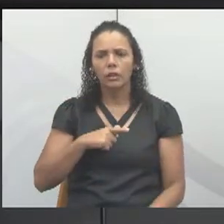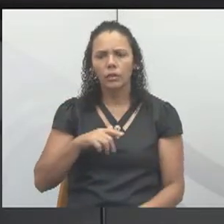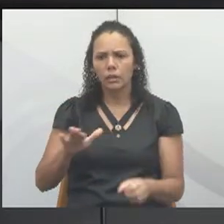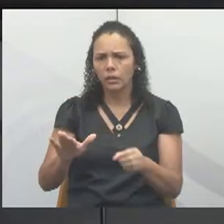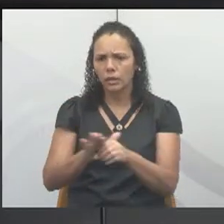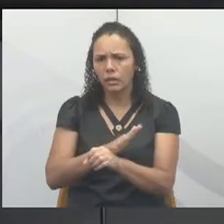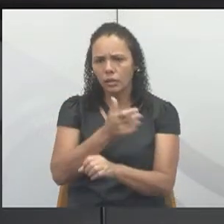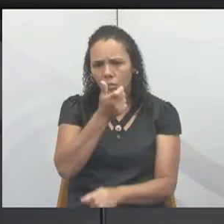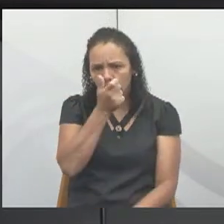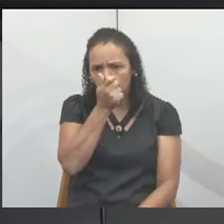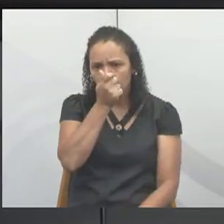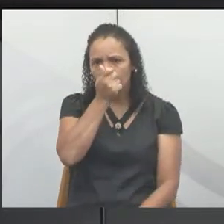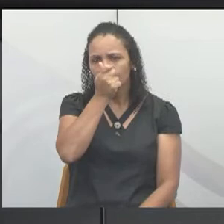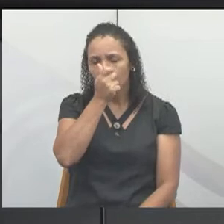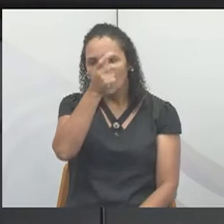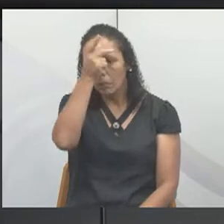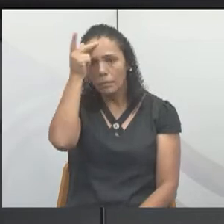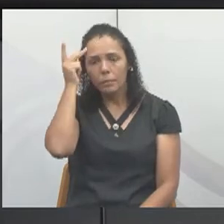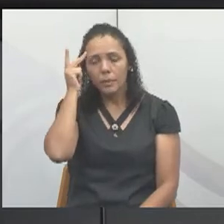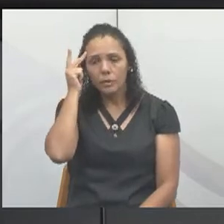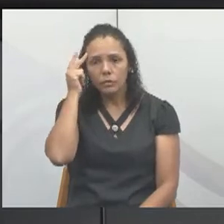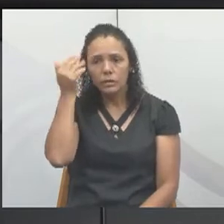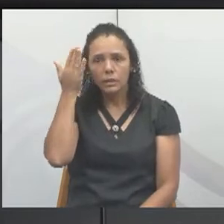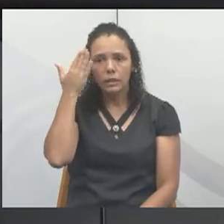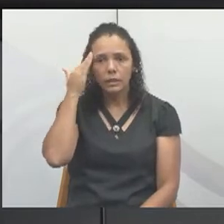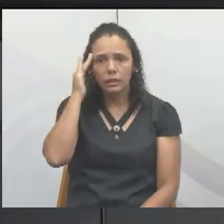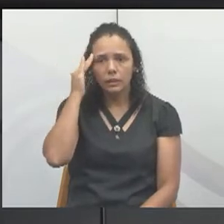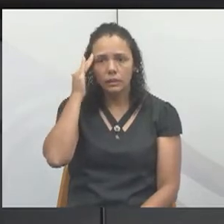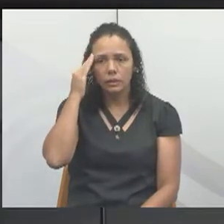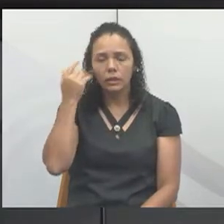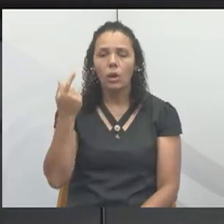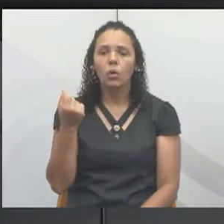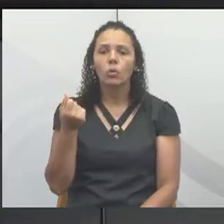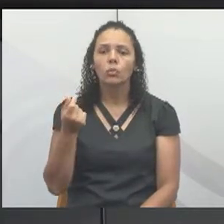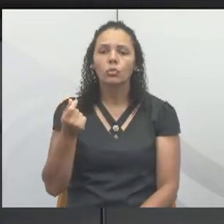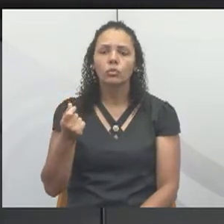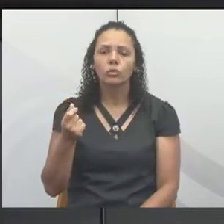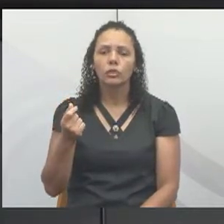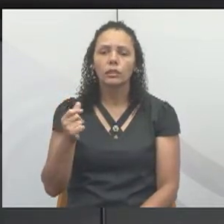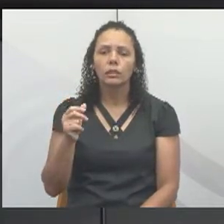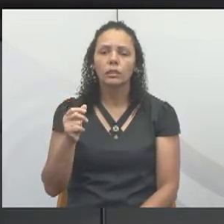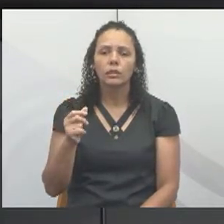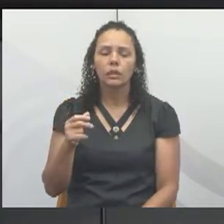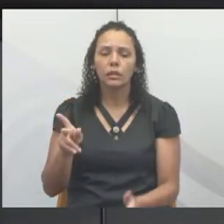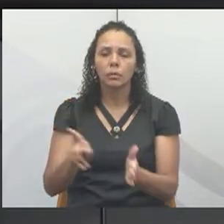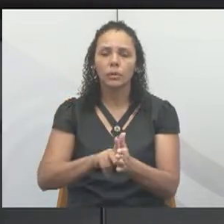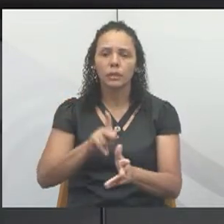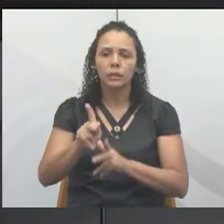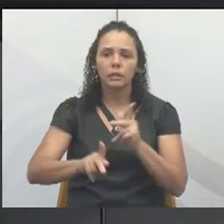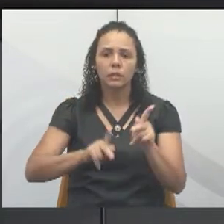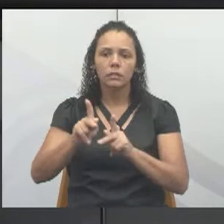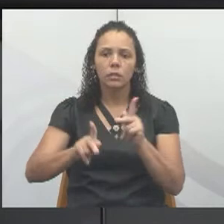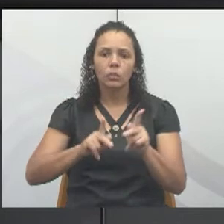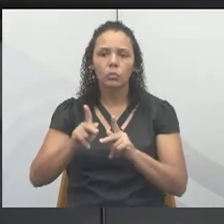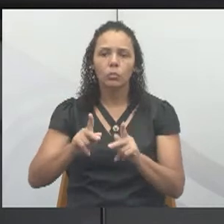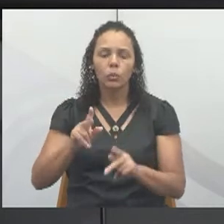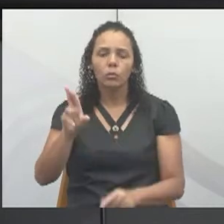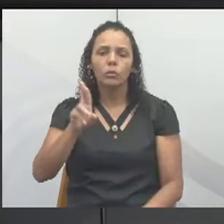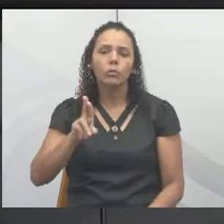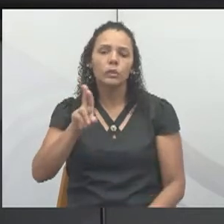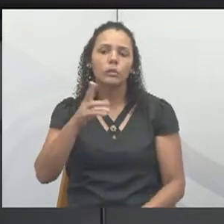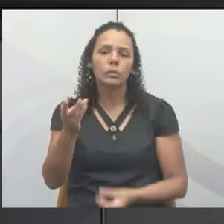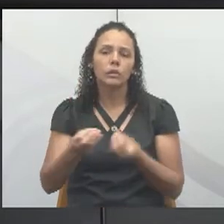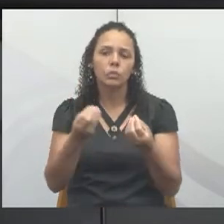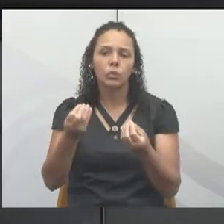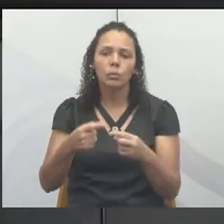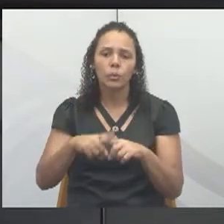que estão interessadas para decidir para onde vai o dinheiro público, o dinheiro de todos os habitantes aqui de Jacareí, de todos os cidadãos, e não tem quase ninguém. E